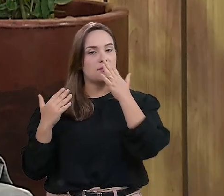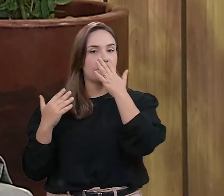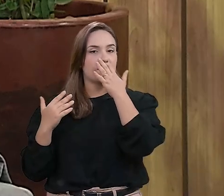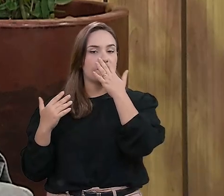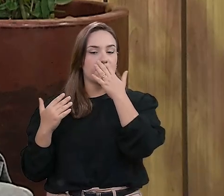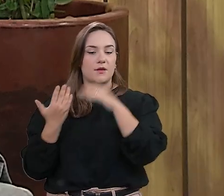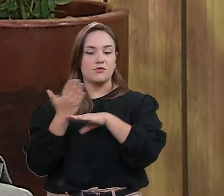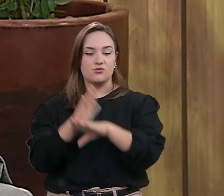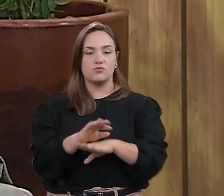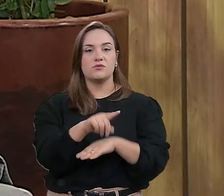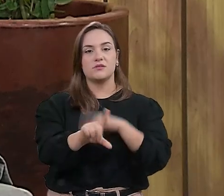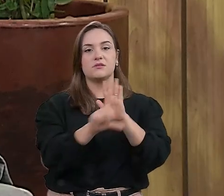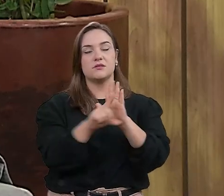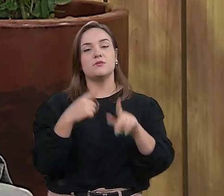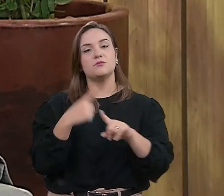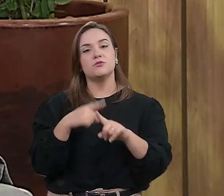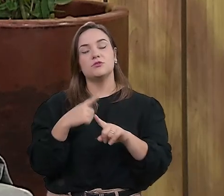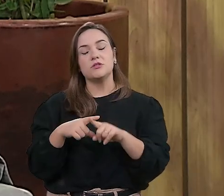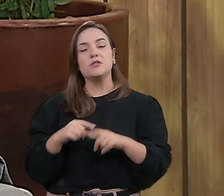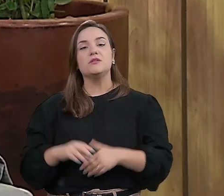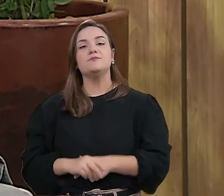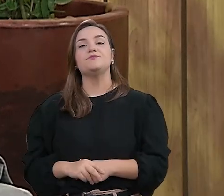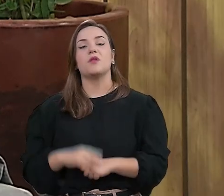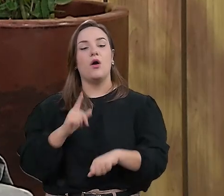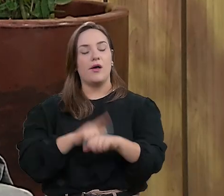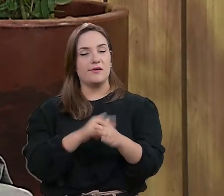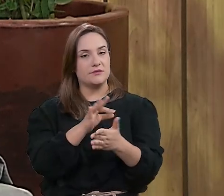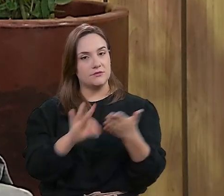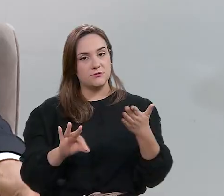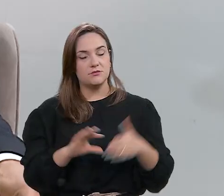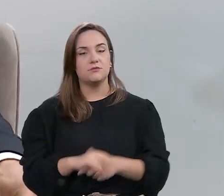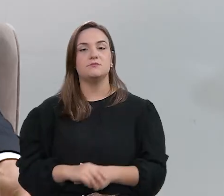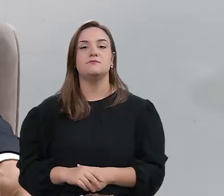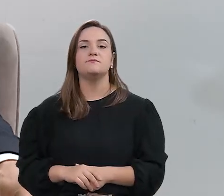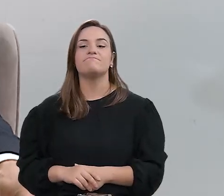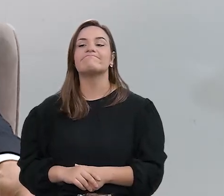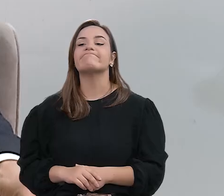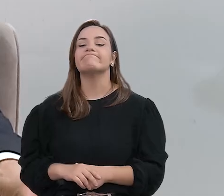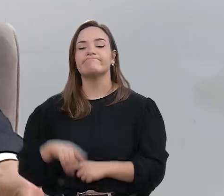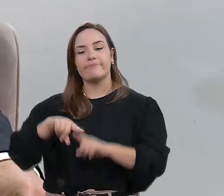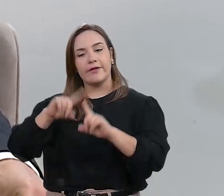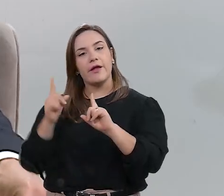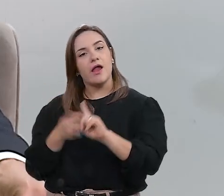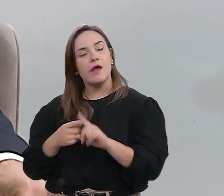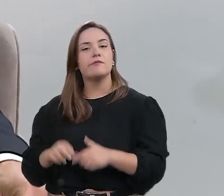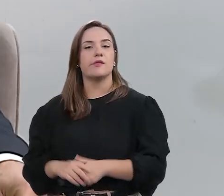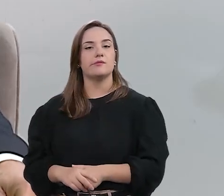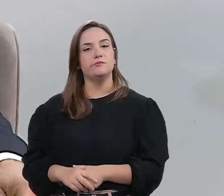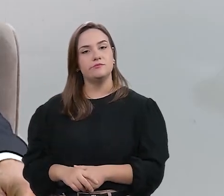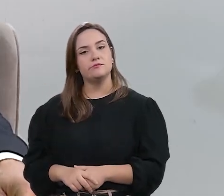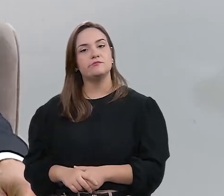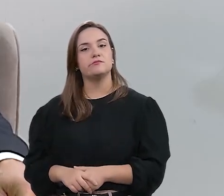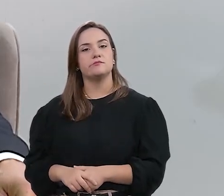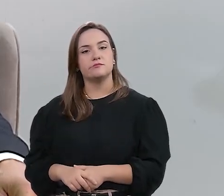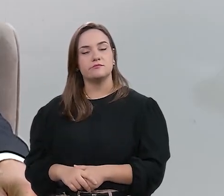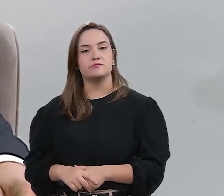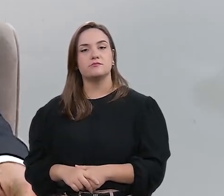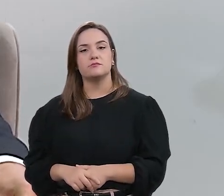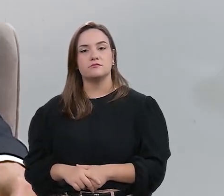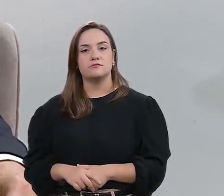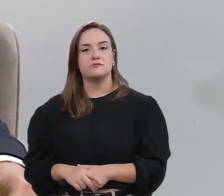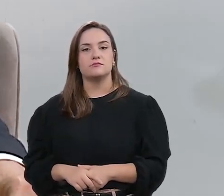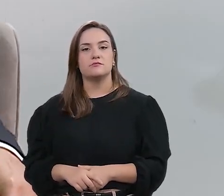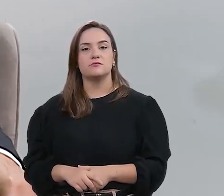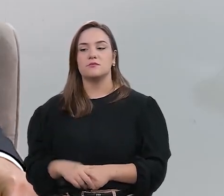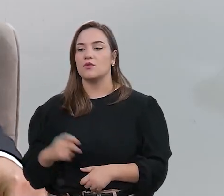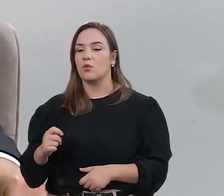por essa lei logo que ela foi sancionada, porque ela estava grávida e estava